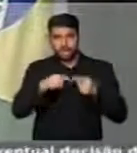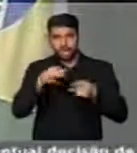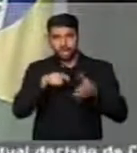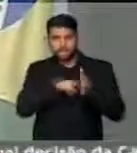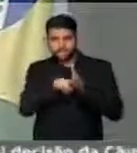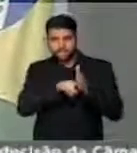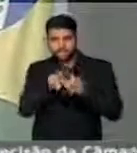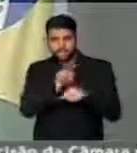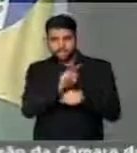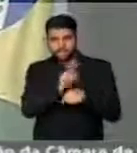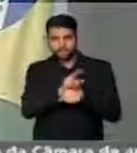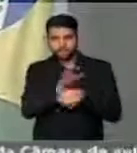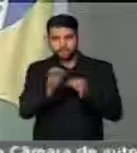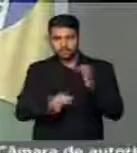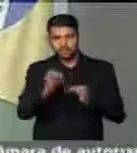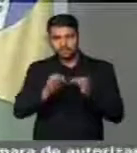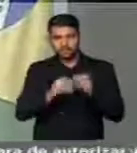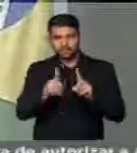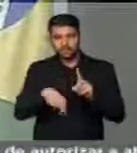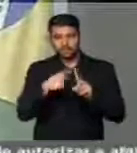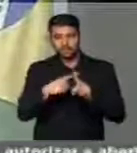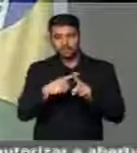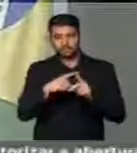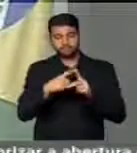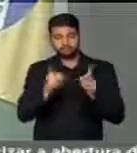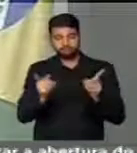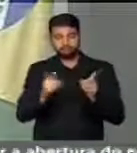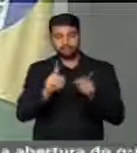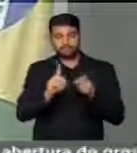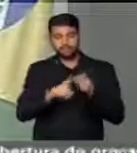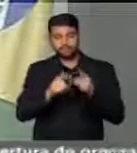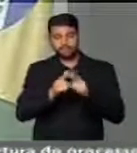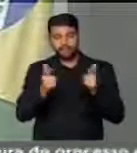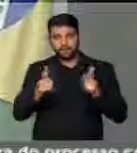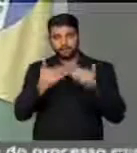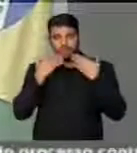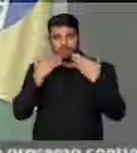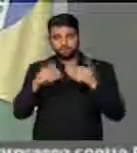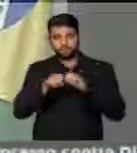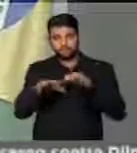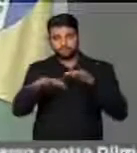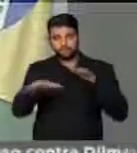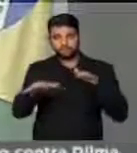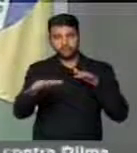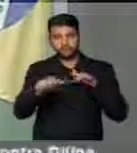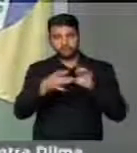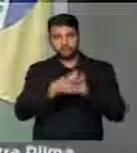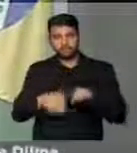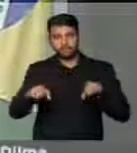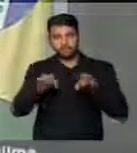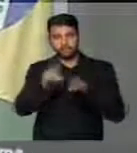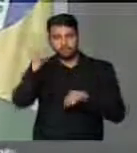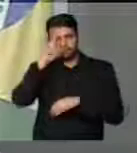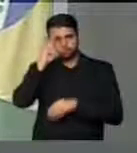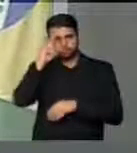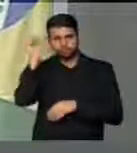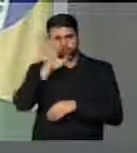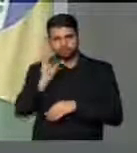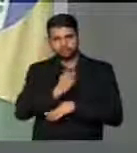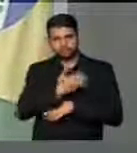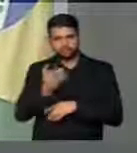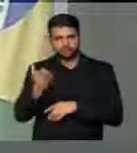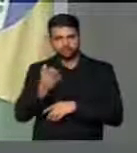investigações em curso, ainda mais depois da maior manifestação democrática da história desse